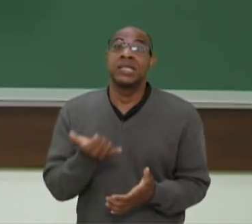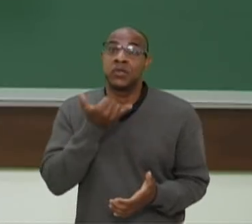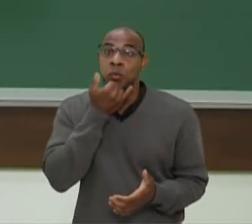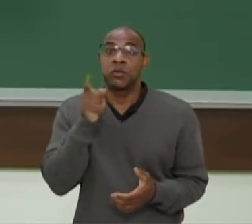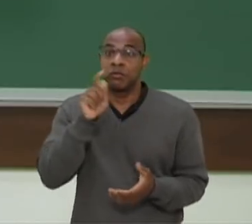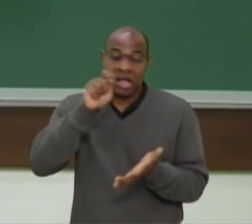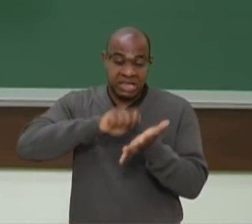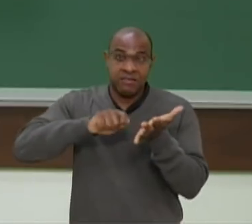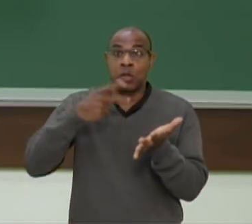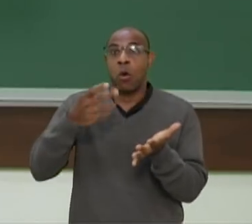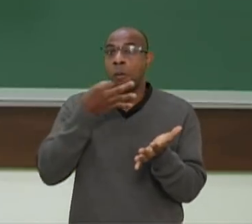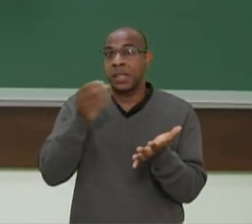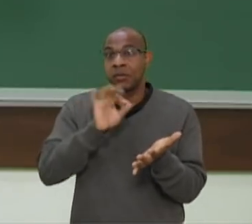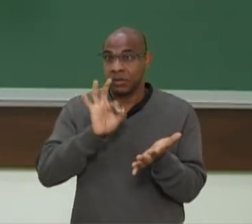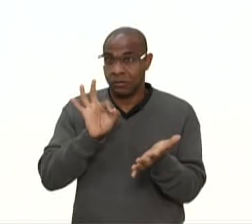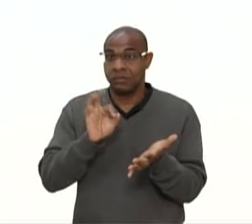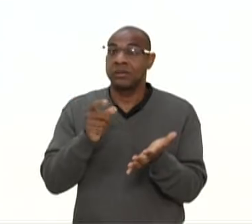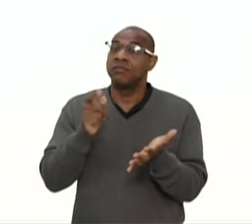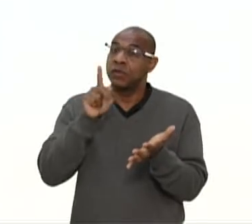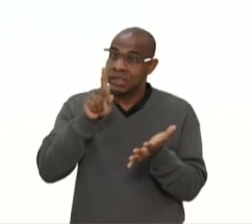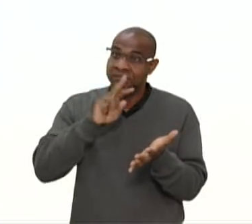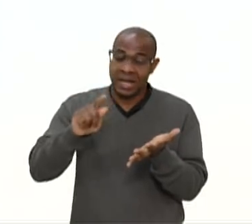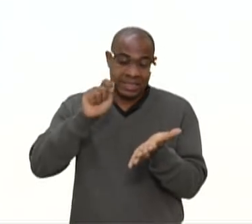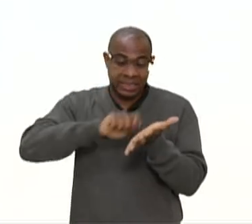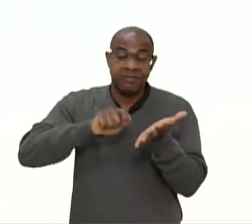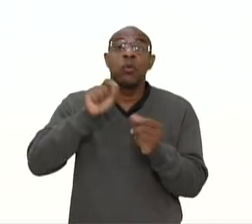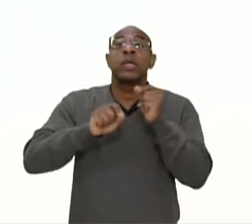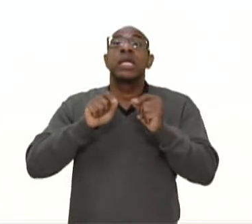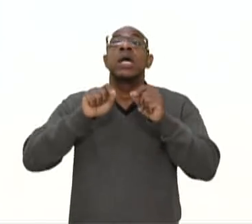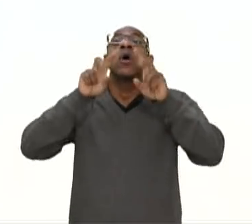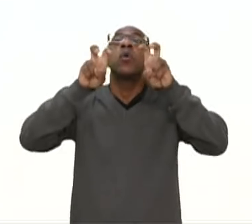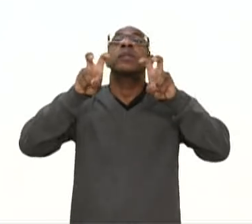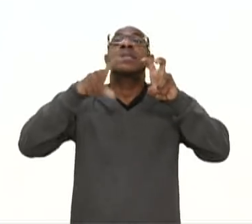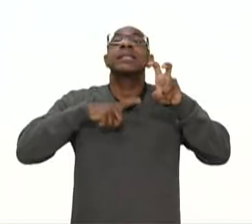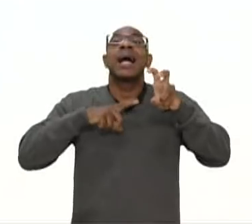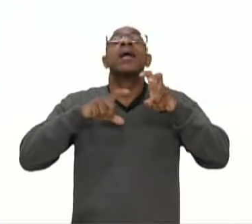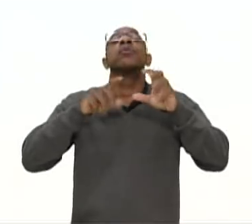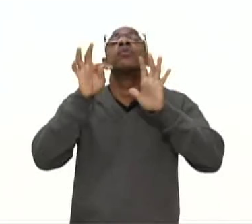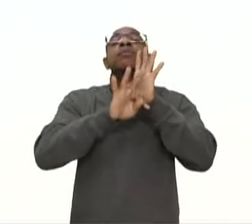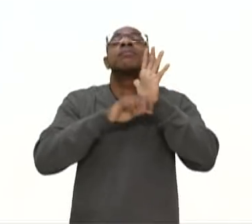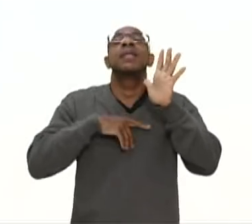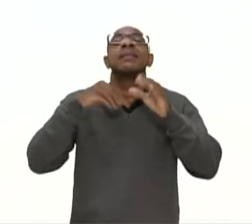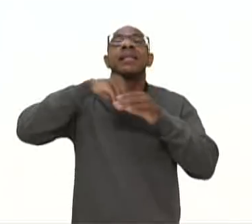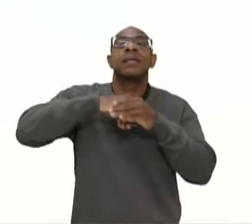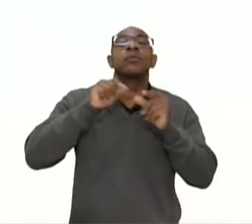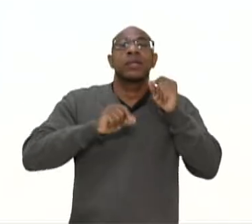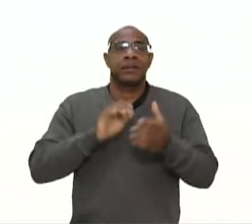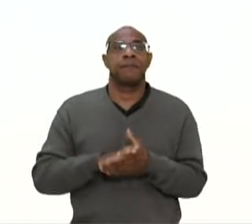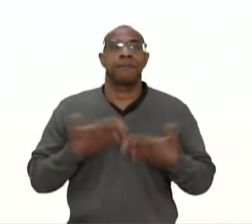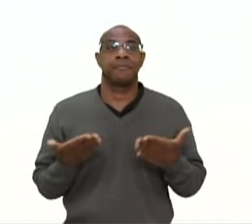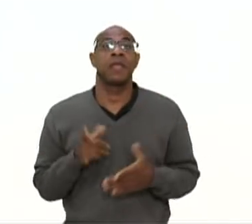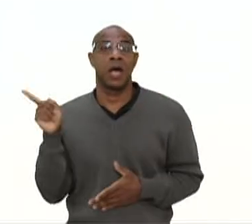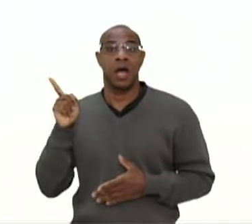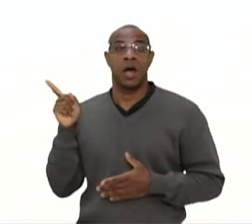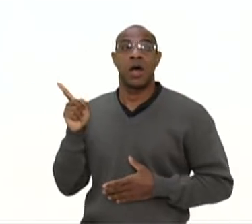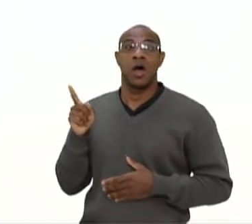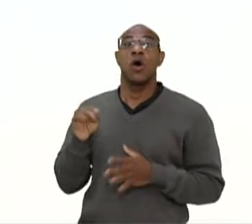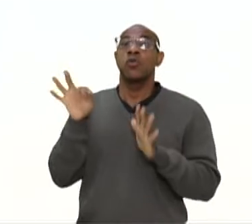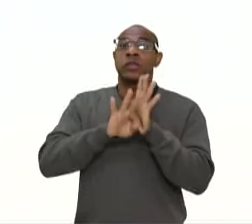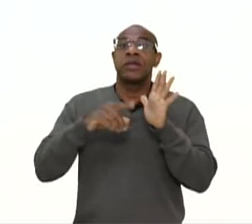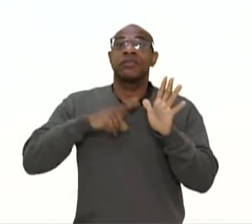Vamos à correção? Então, no texto nós vimos que os sintomas são